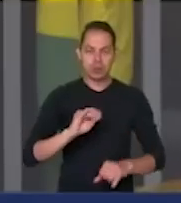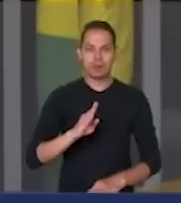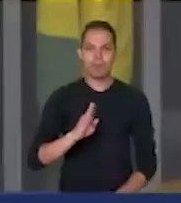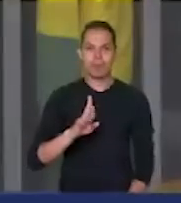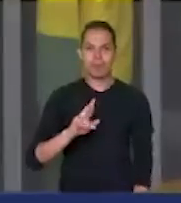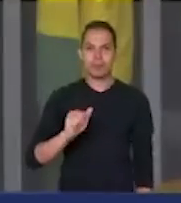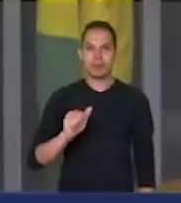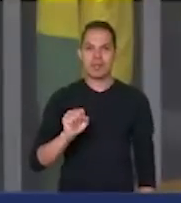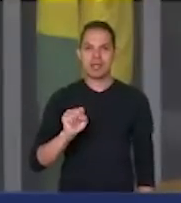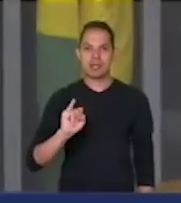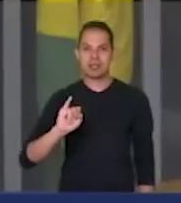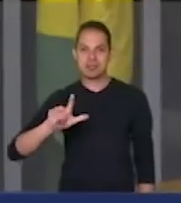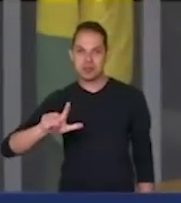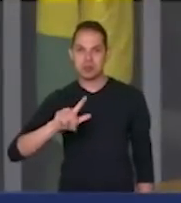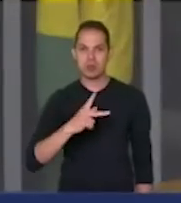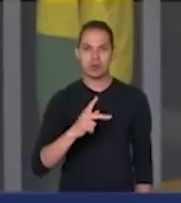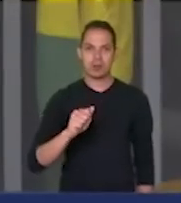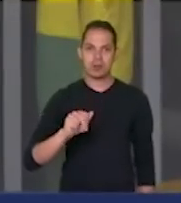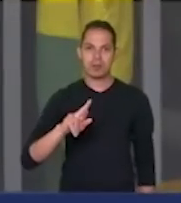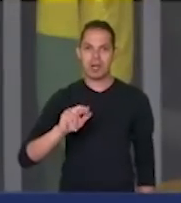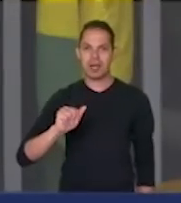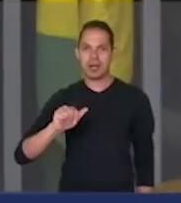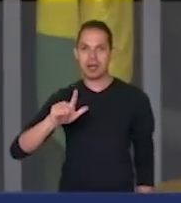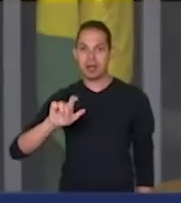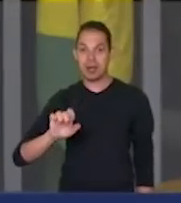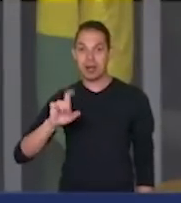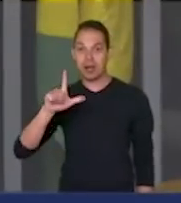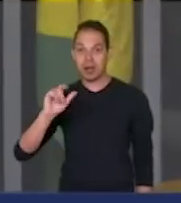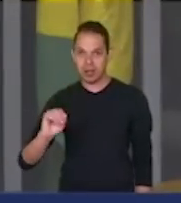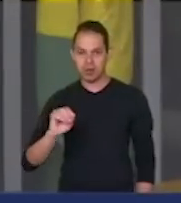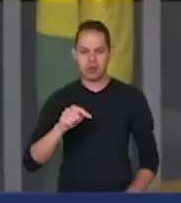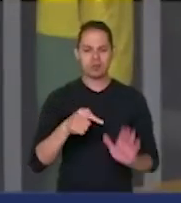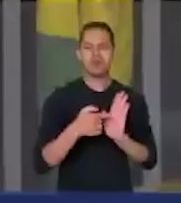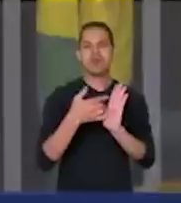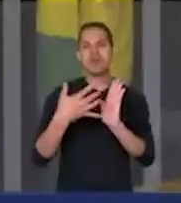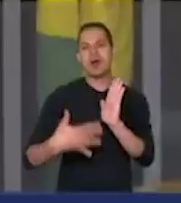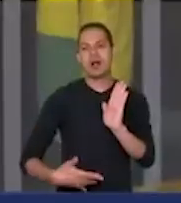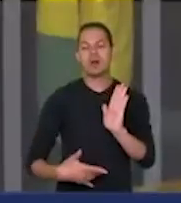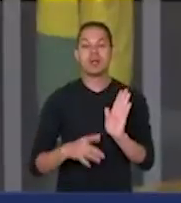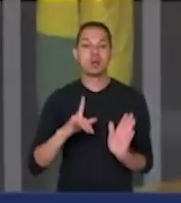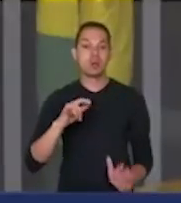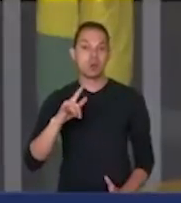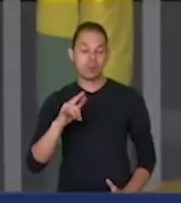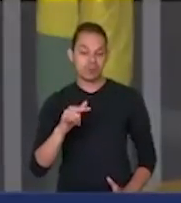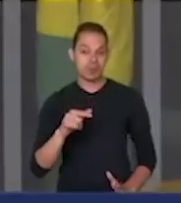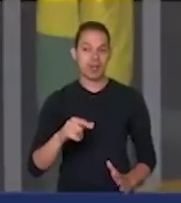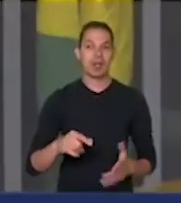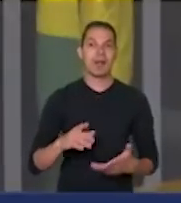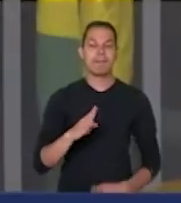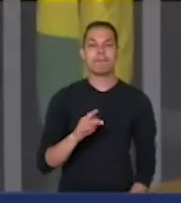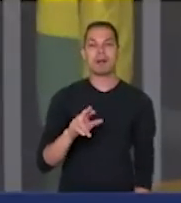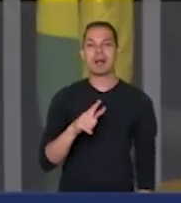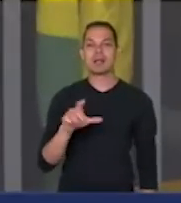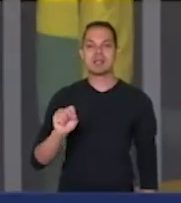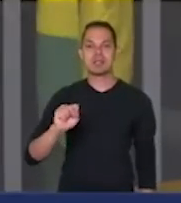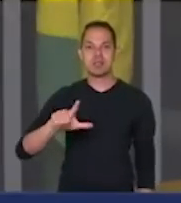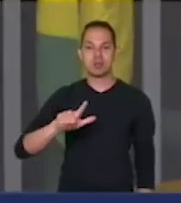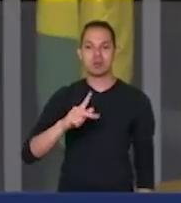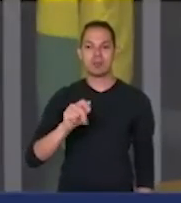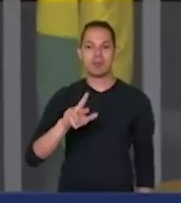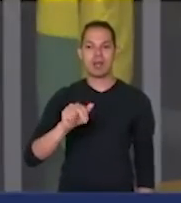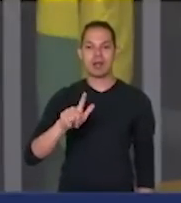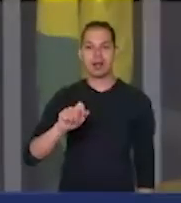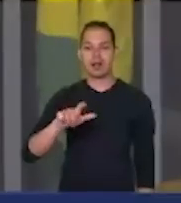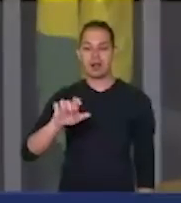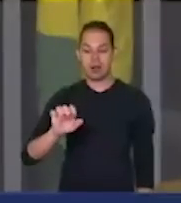o seguinte: o Tribunal Superior Eleitoral determina que a Brasil Paralelo, corrijo, Tribunal